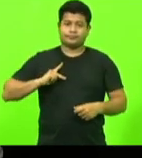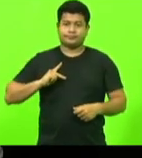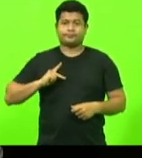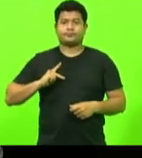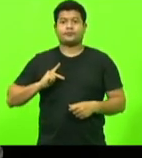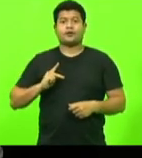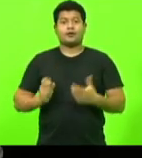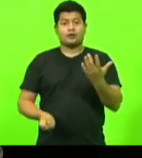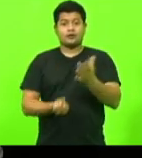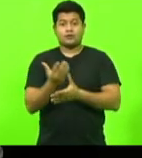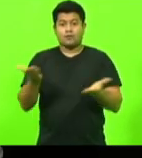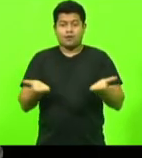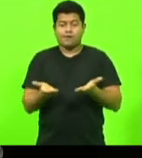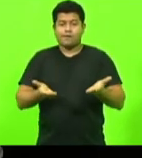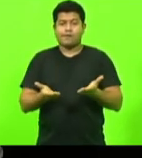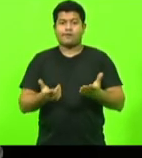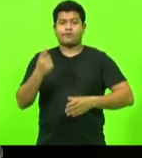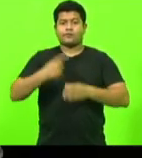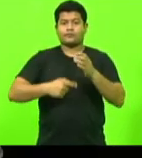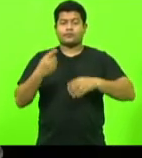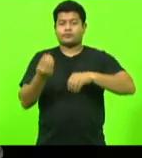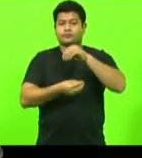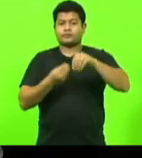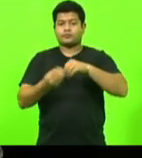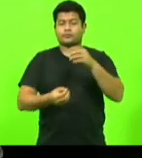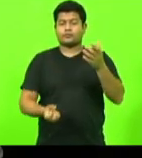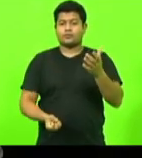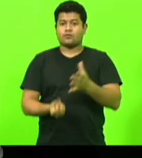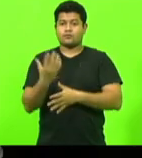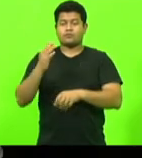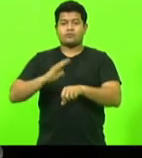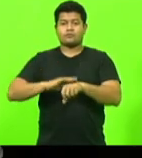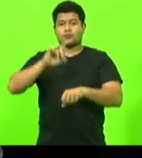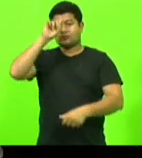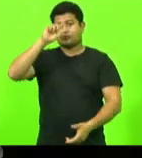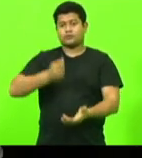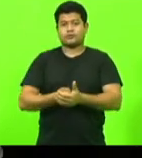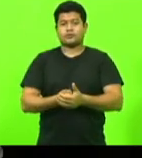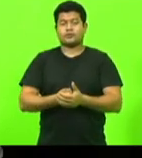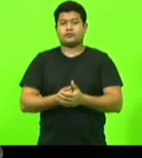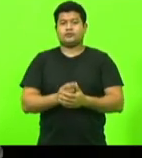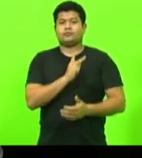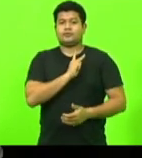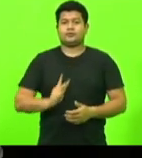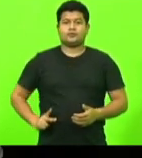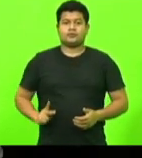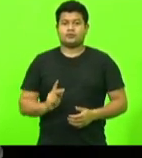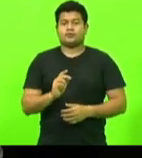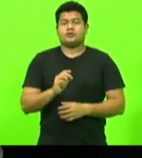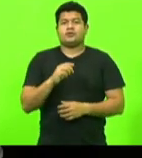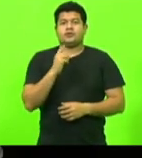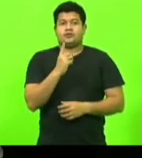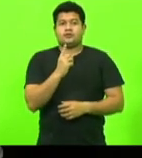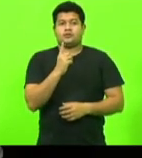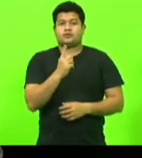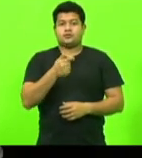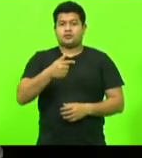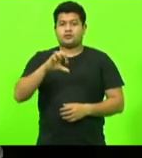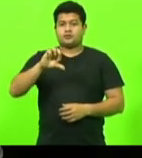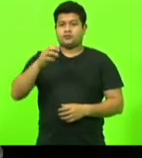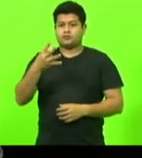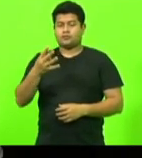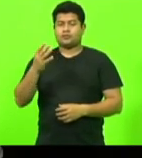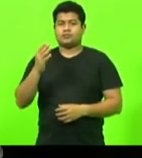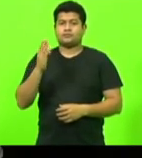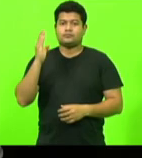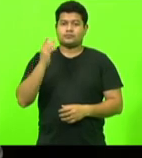mista, constituída pelo ato da presidência 024, de 20 de abril de 2021. Convém